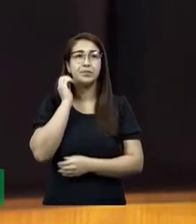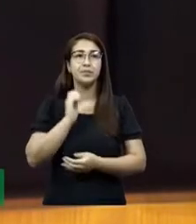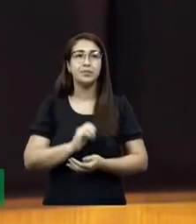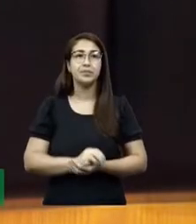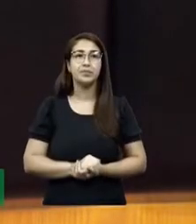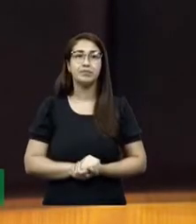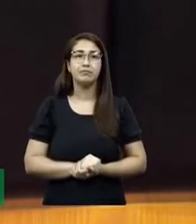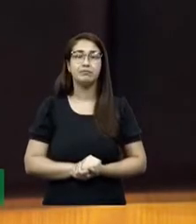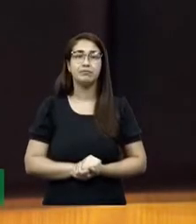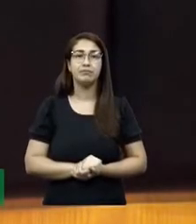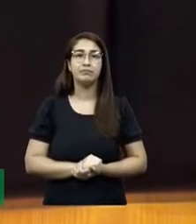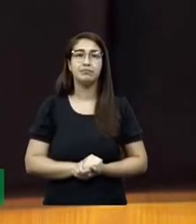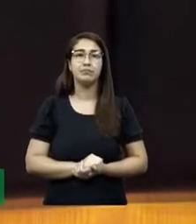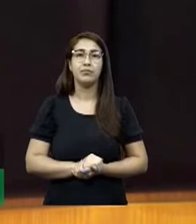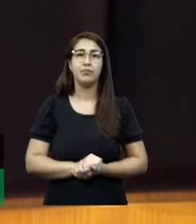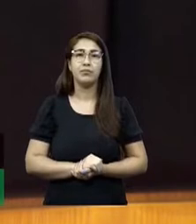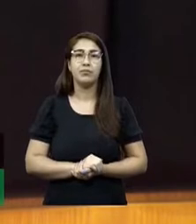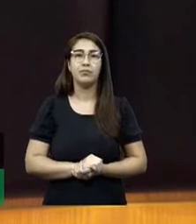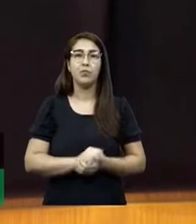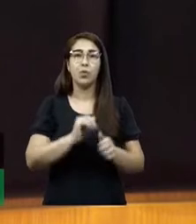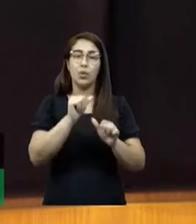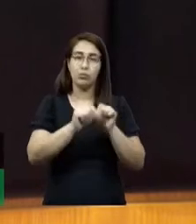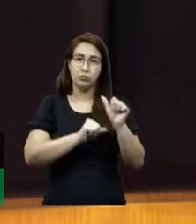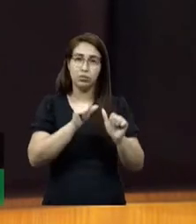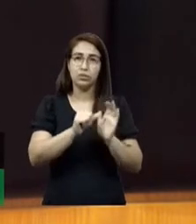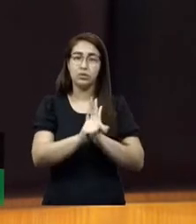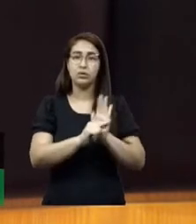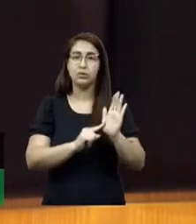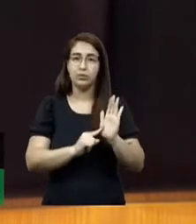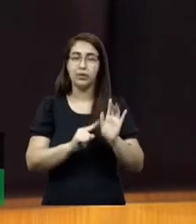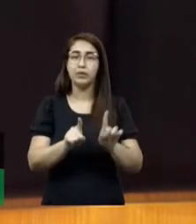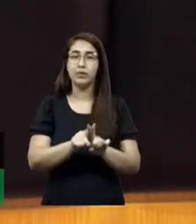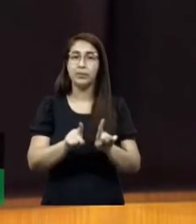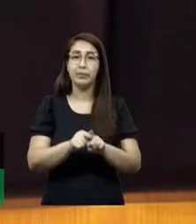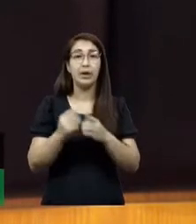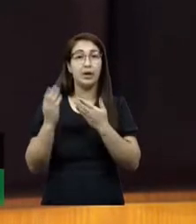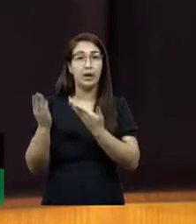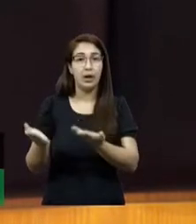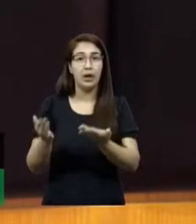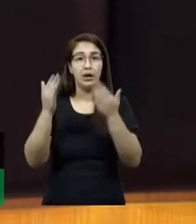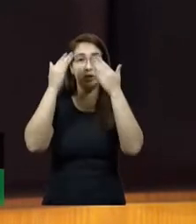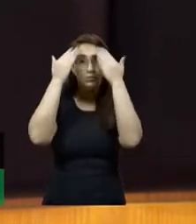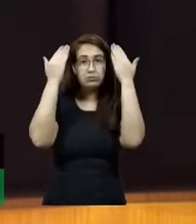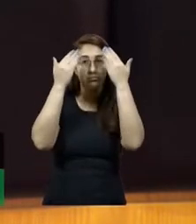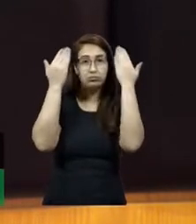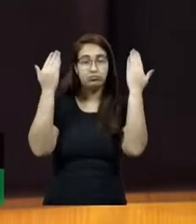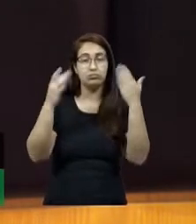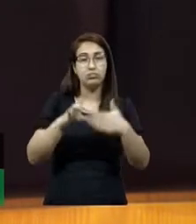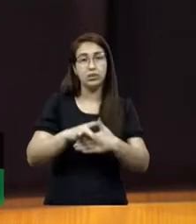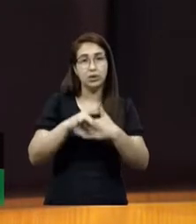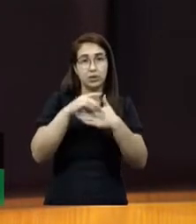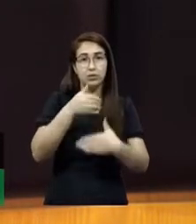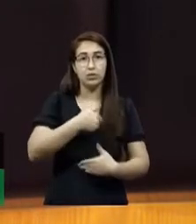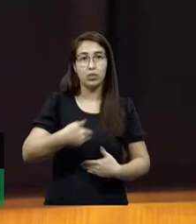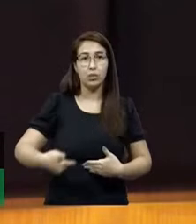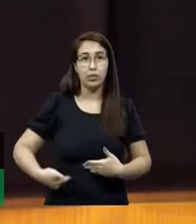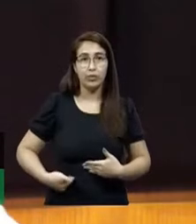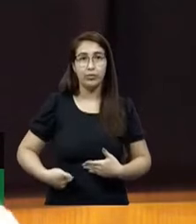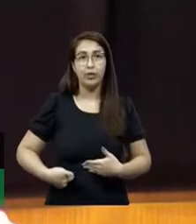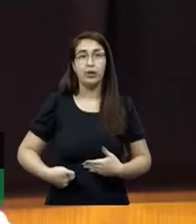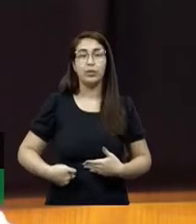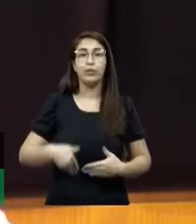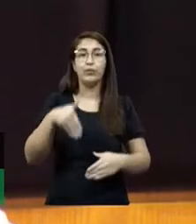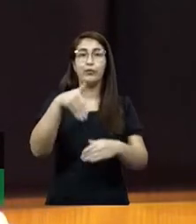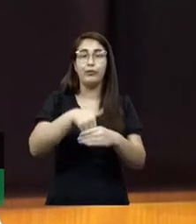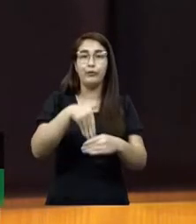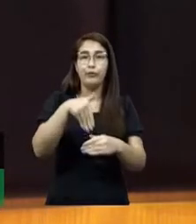que concorda com a manutenção do veto, e também o deputado líder do governo, o